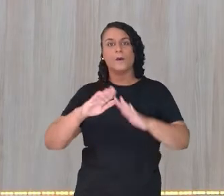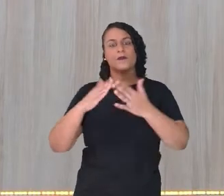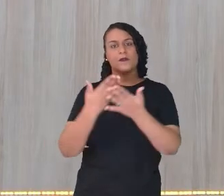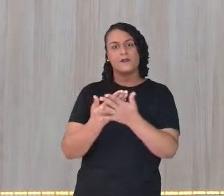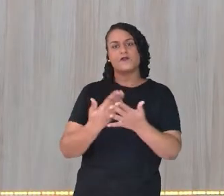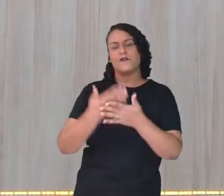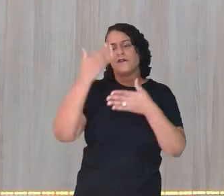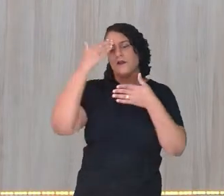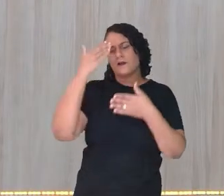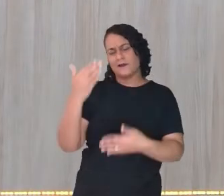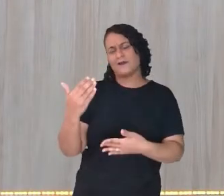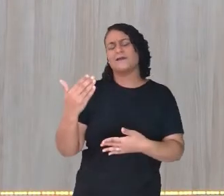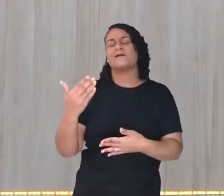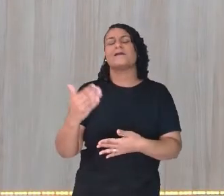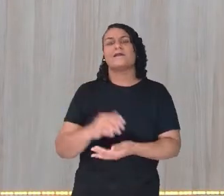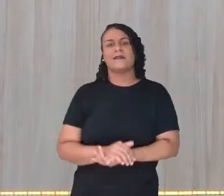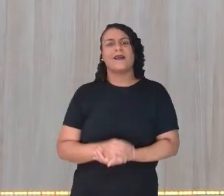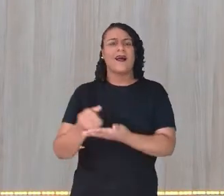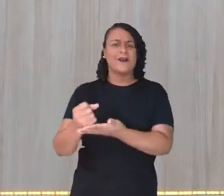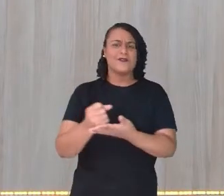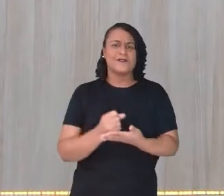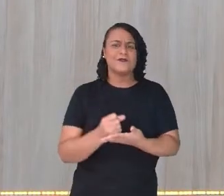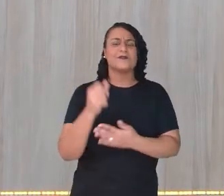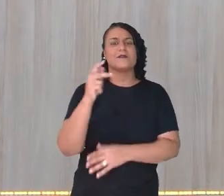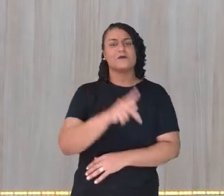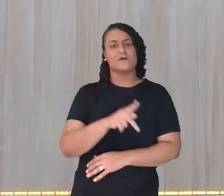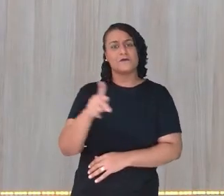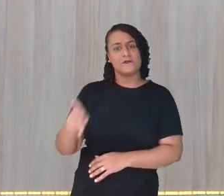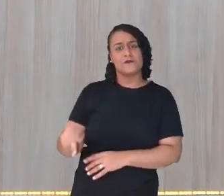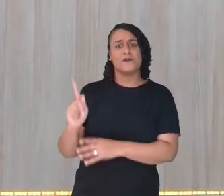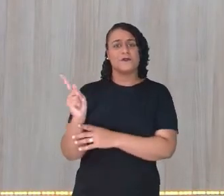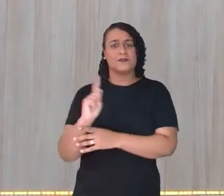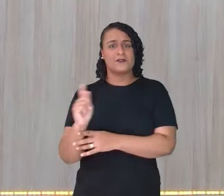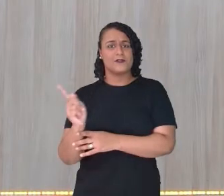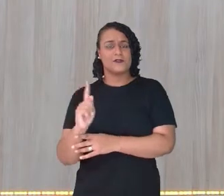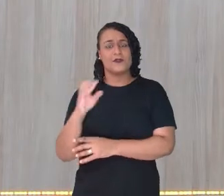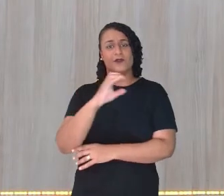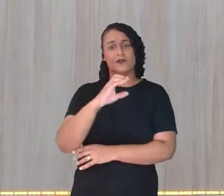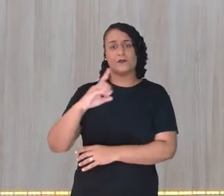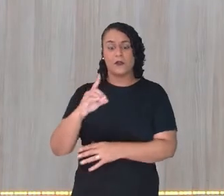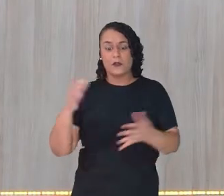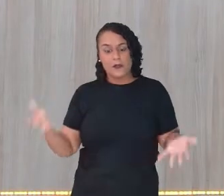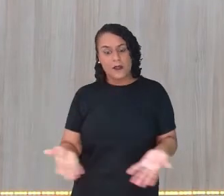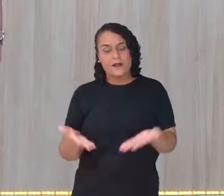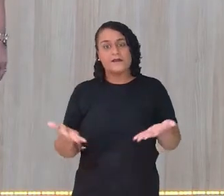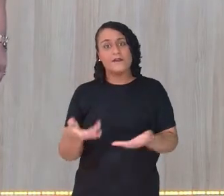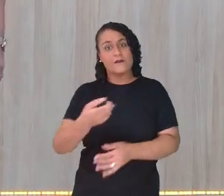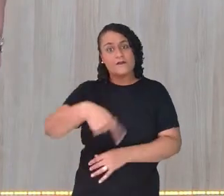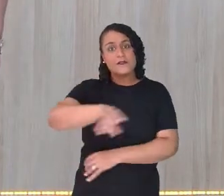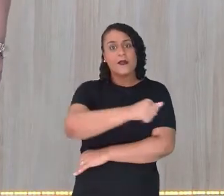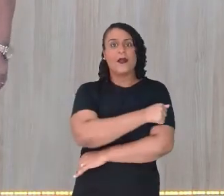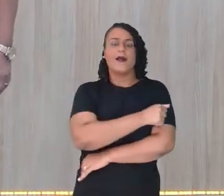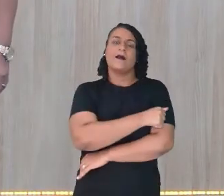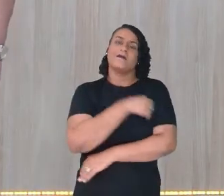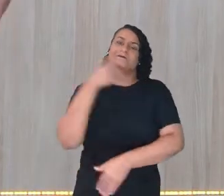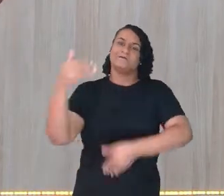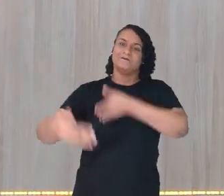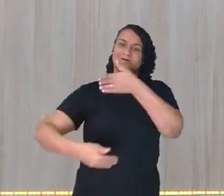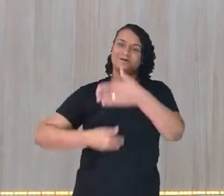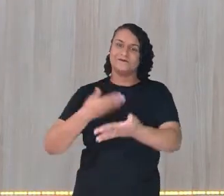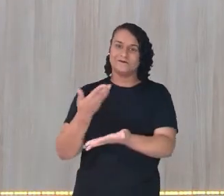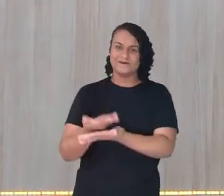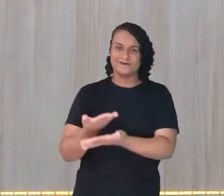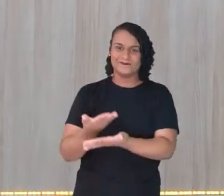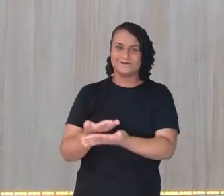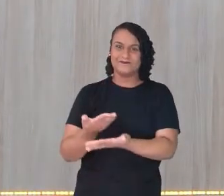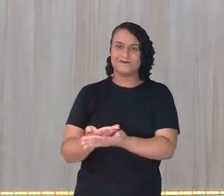a contribuição aí dos professores, dos coordenadores, da gestora, que está incentivando vocês a participarem da nossa aula.